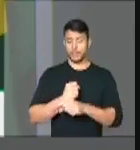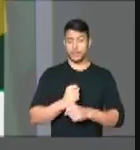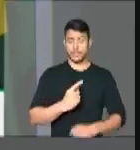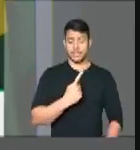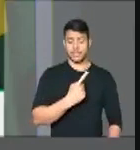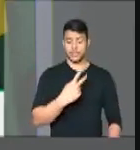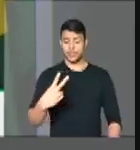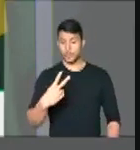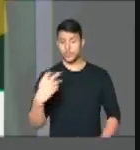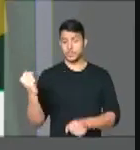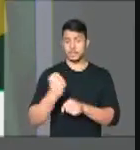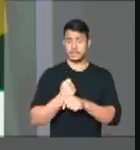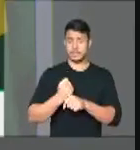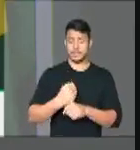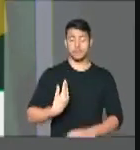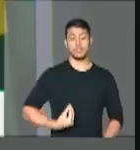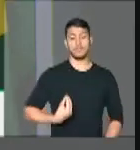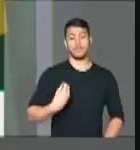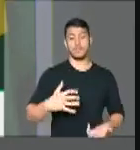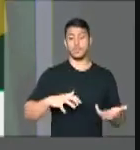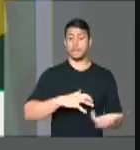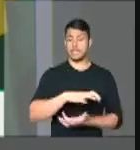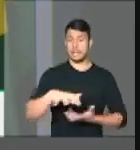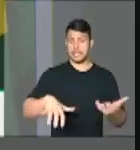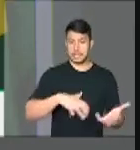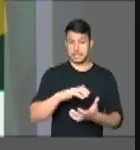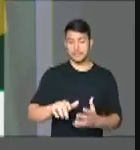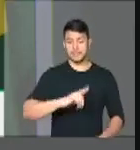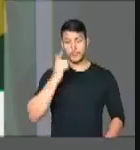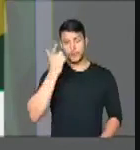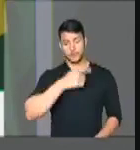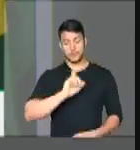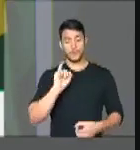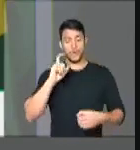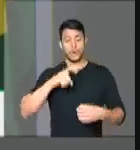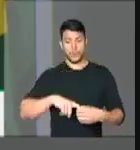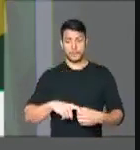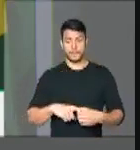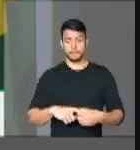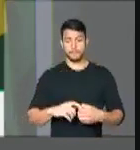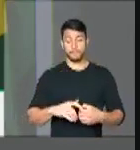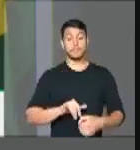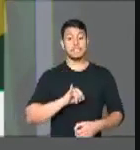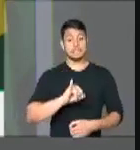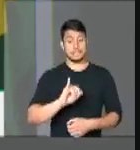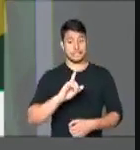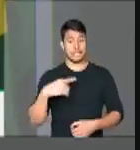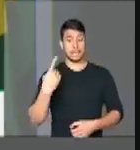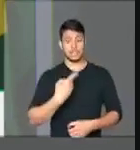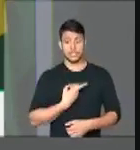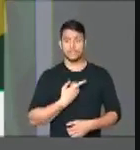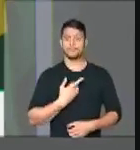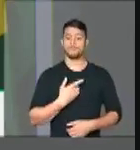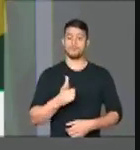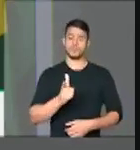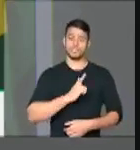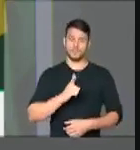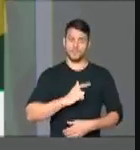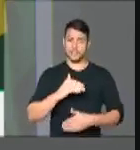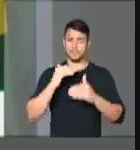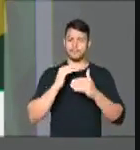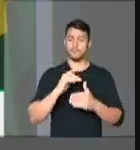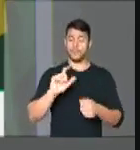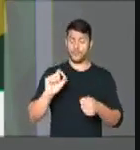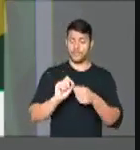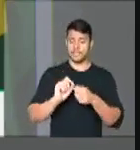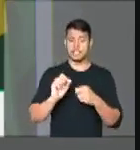Brasil viveu na crise e conseguiu se recuperar da crise. Isso tudo se a gente conseguir cumprir com aquilo que a gente foi